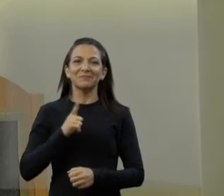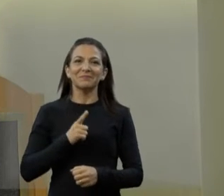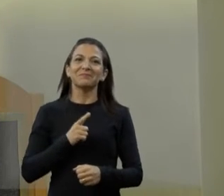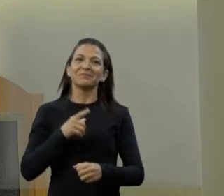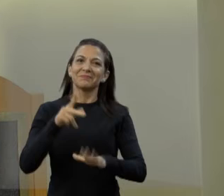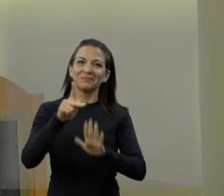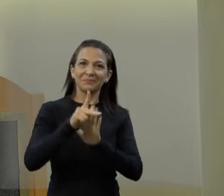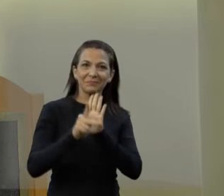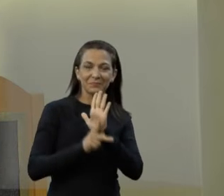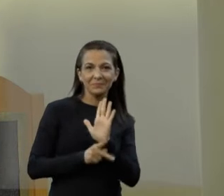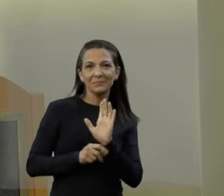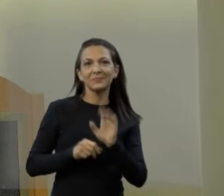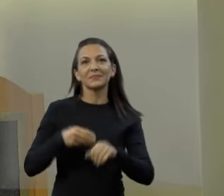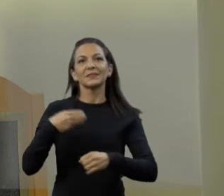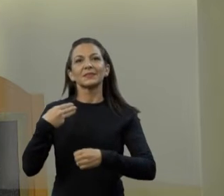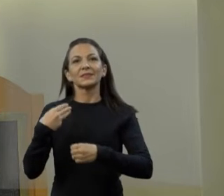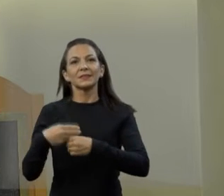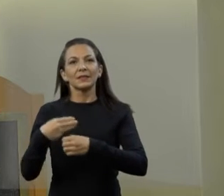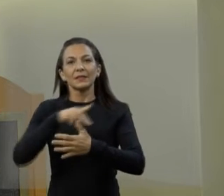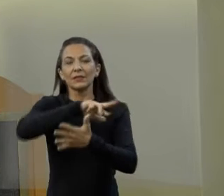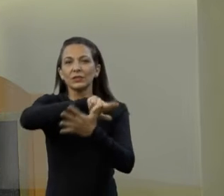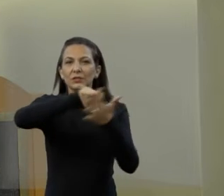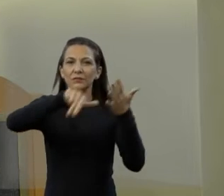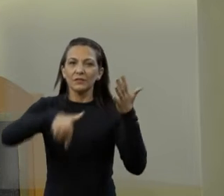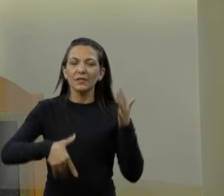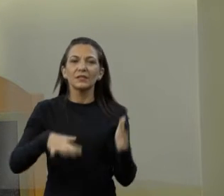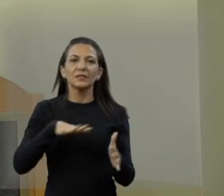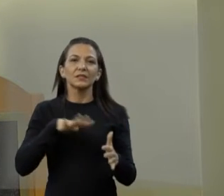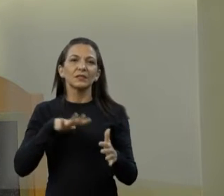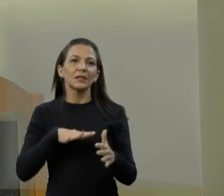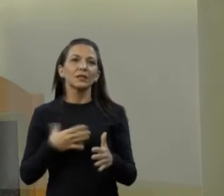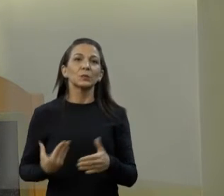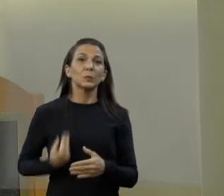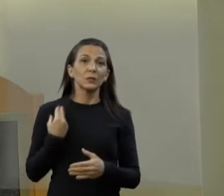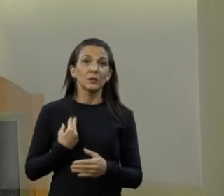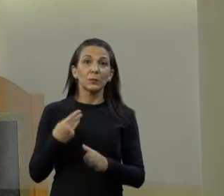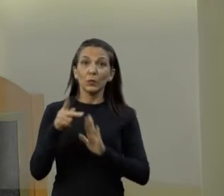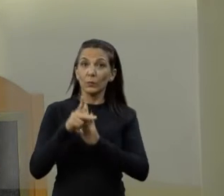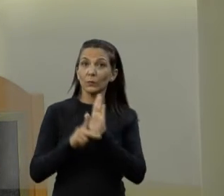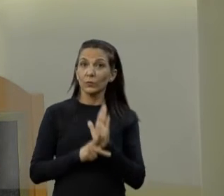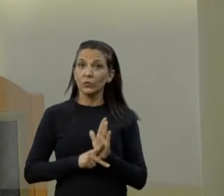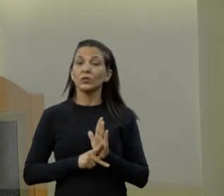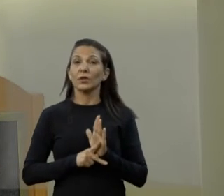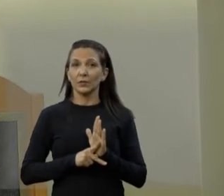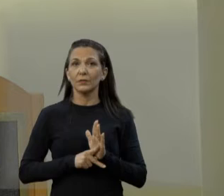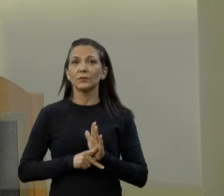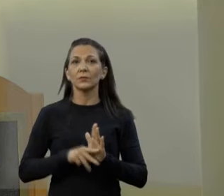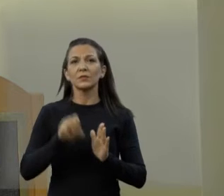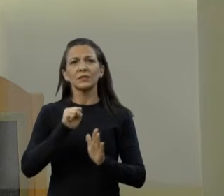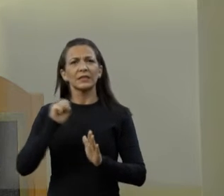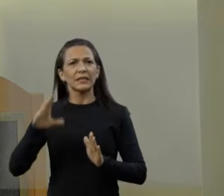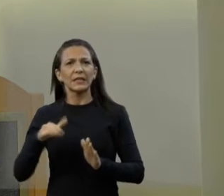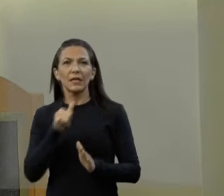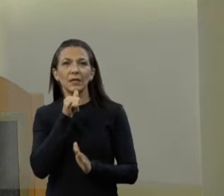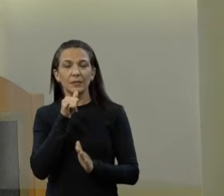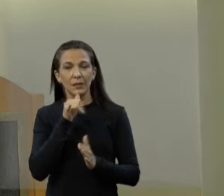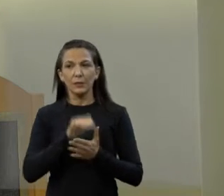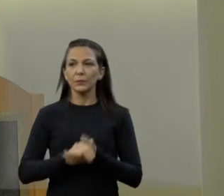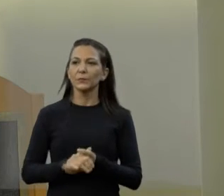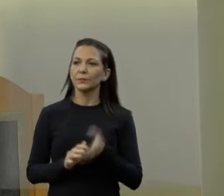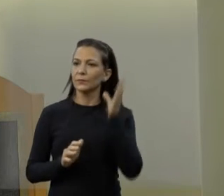projeto com uma cidade de Mogi Guaçu Arujá Santos Blumenau em Santa Catarina e muitas outras cidades